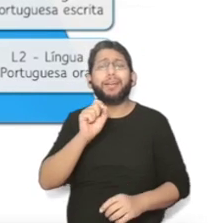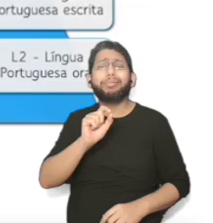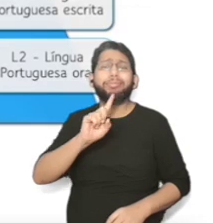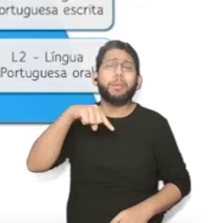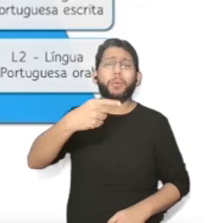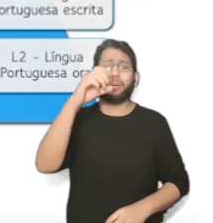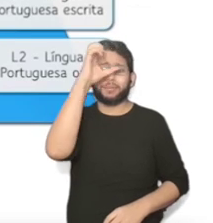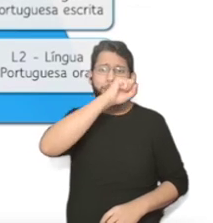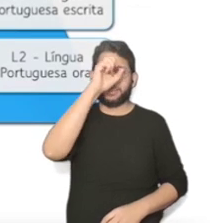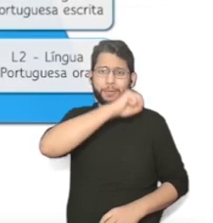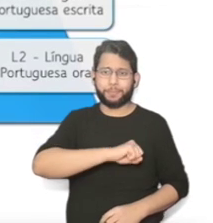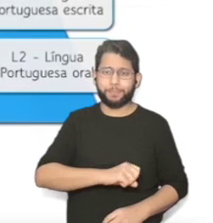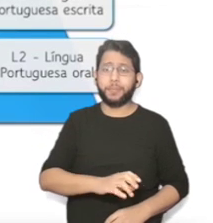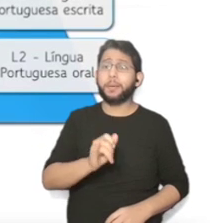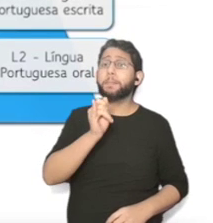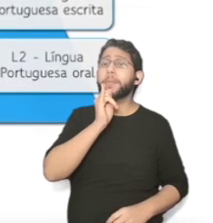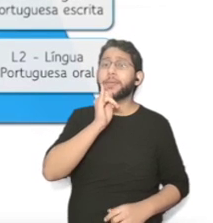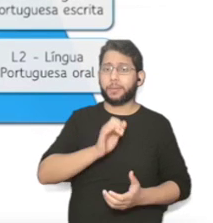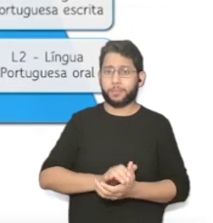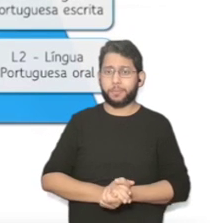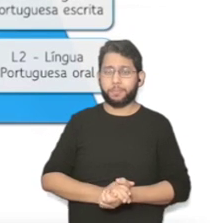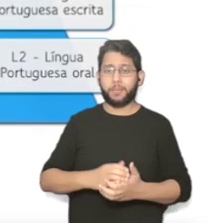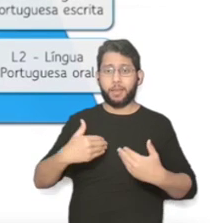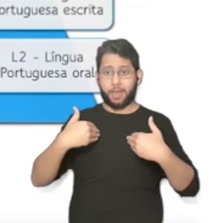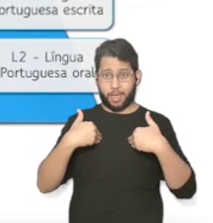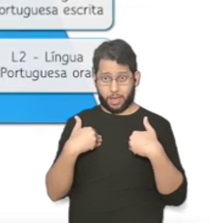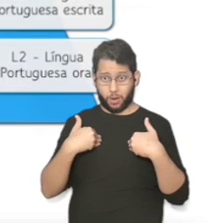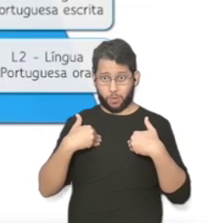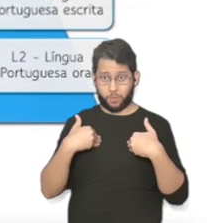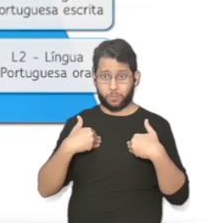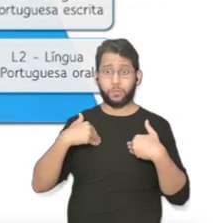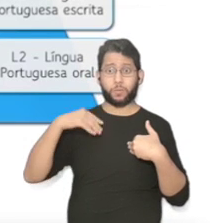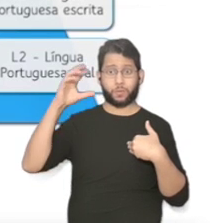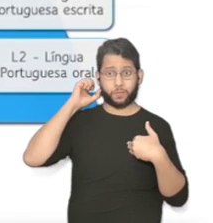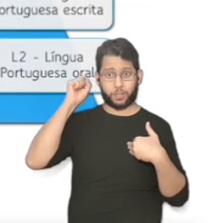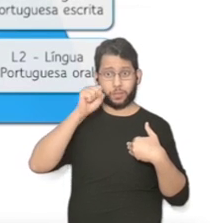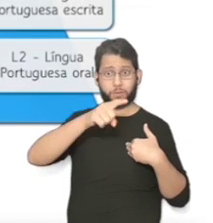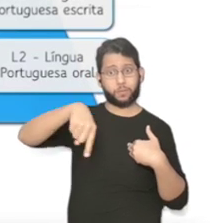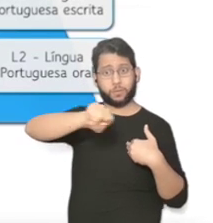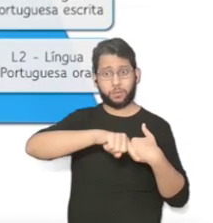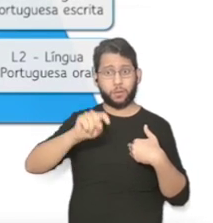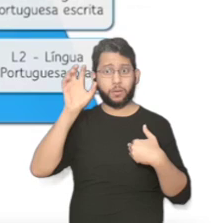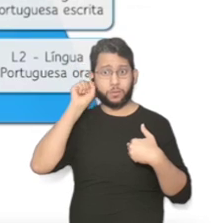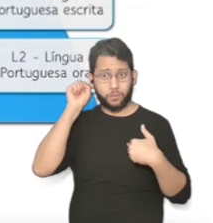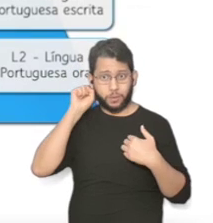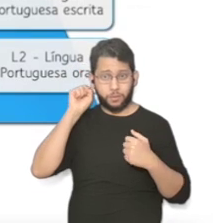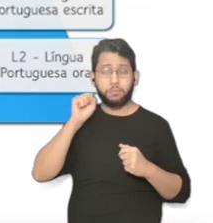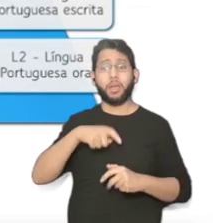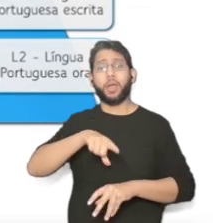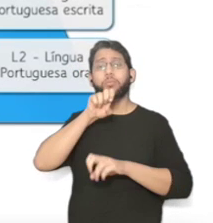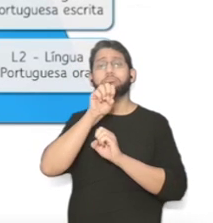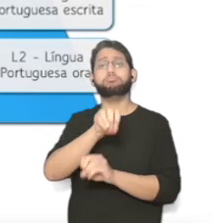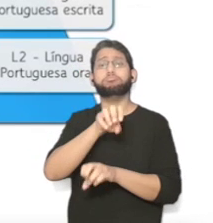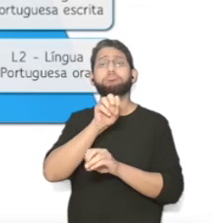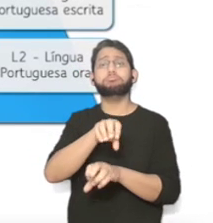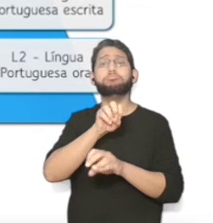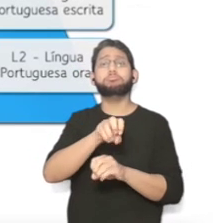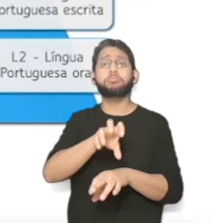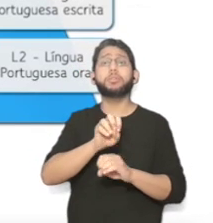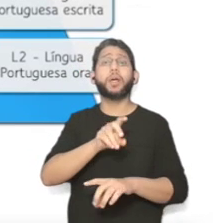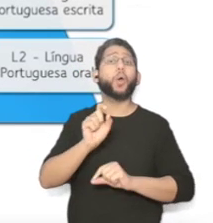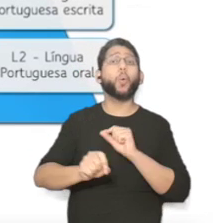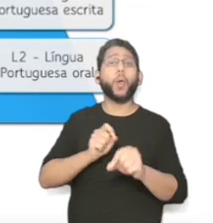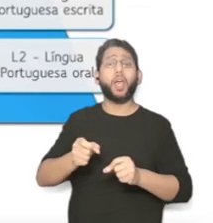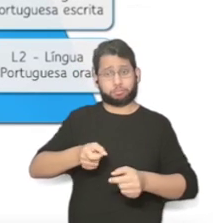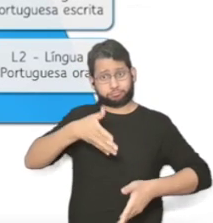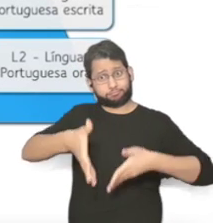que para vocês aprenderem Libras, eu estou usando o português. Eu estou falando sobre Libras para vocês, mas eu uso